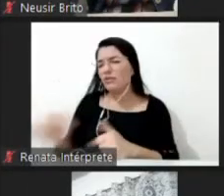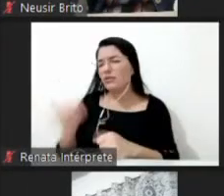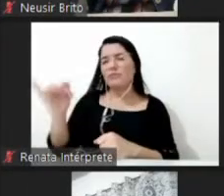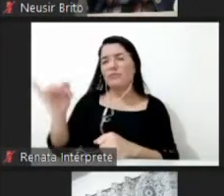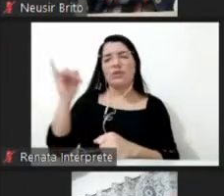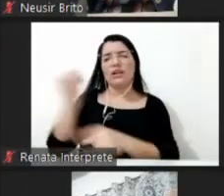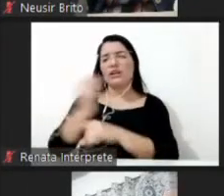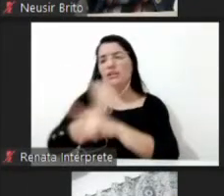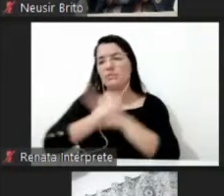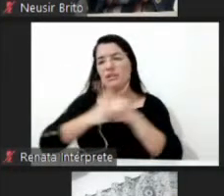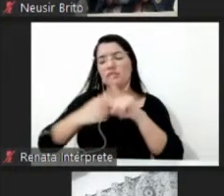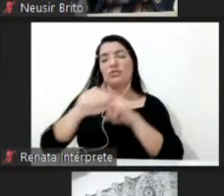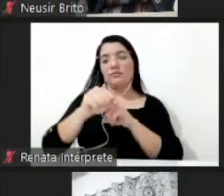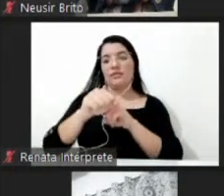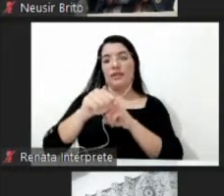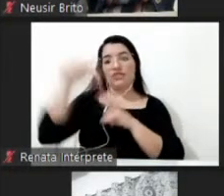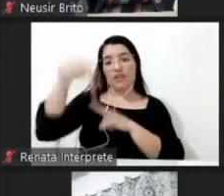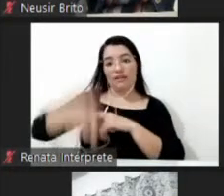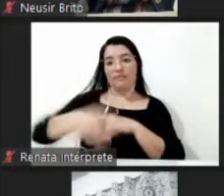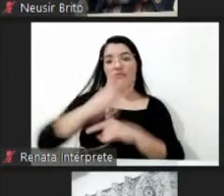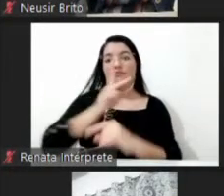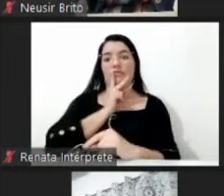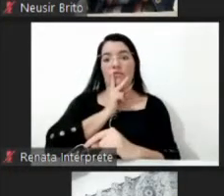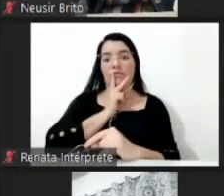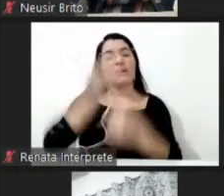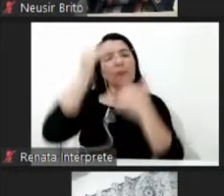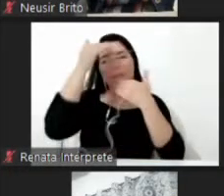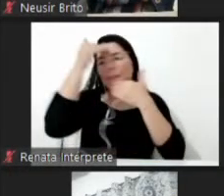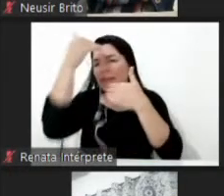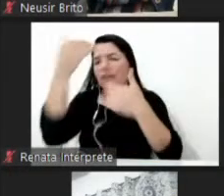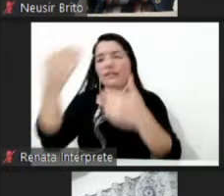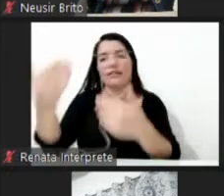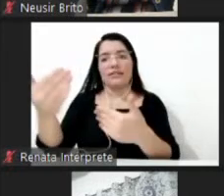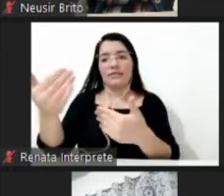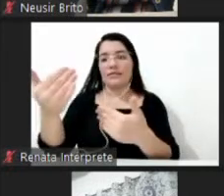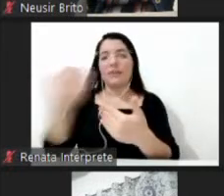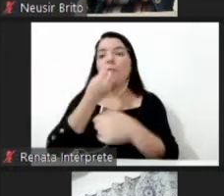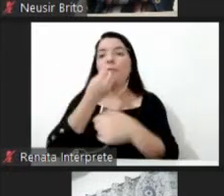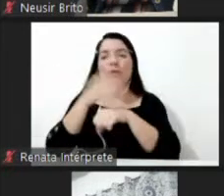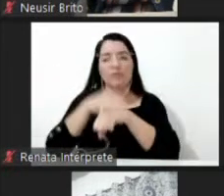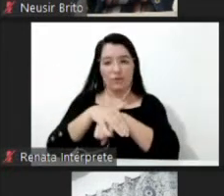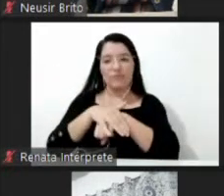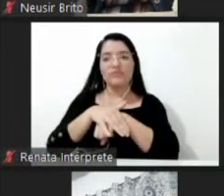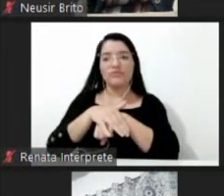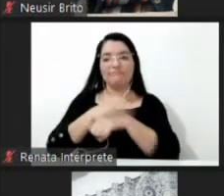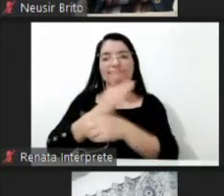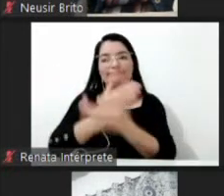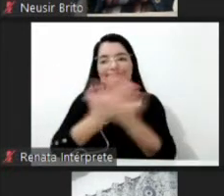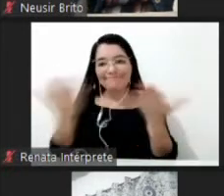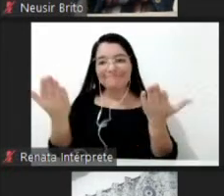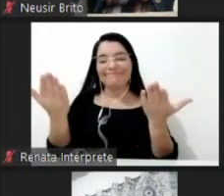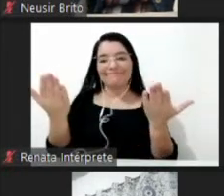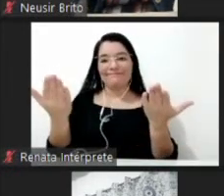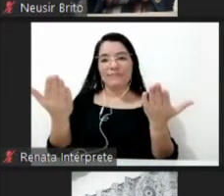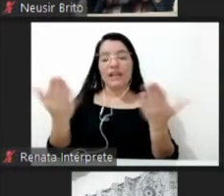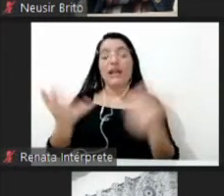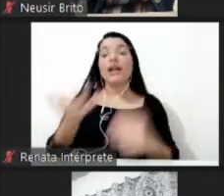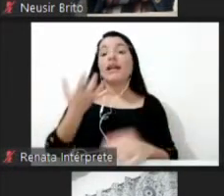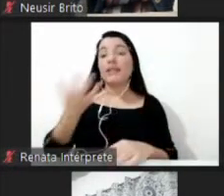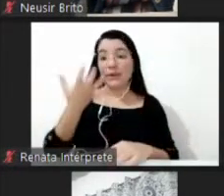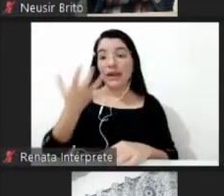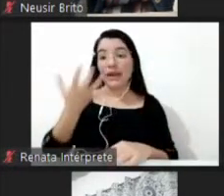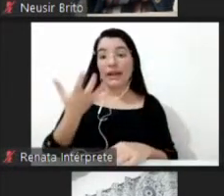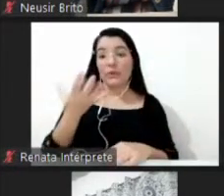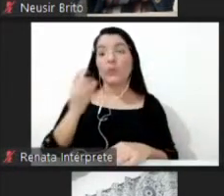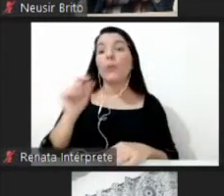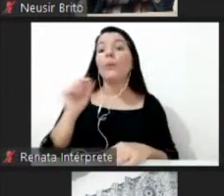sociedade da cidade de Vitória. Então, muito obrigado, uma boa noite a todos e a todas. E eu queria